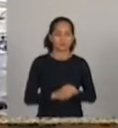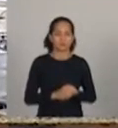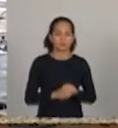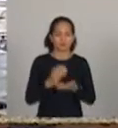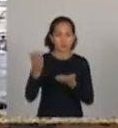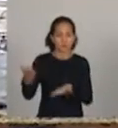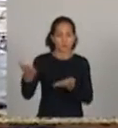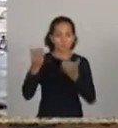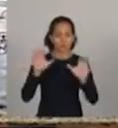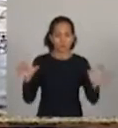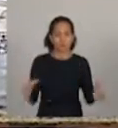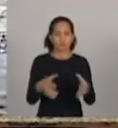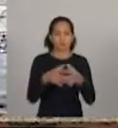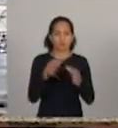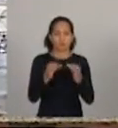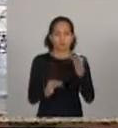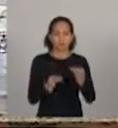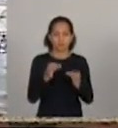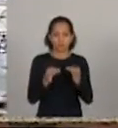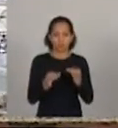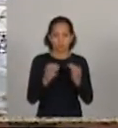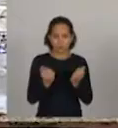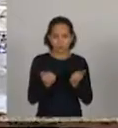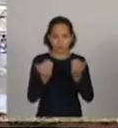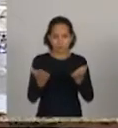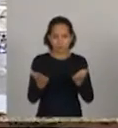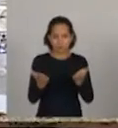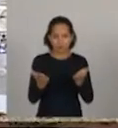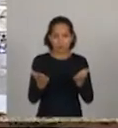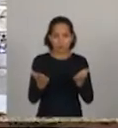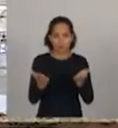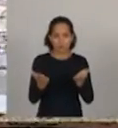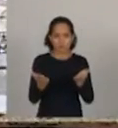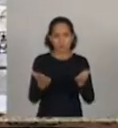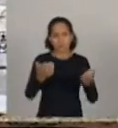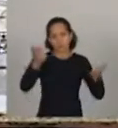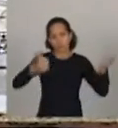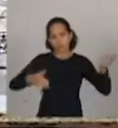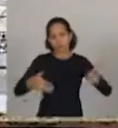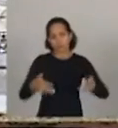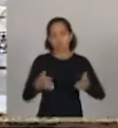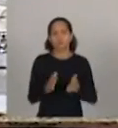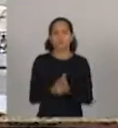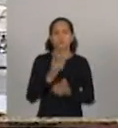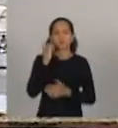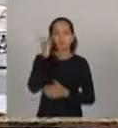Convoco a Comissão de Justiça para oferecer parecer oral à matéria.